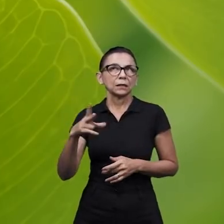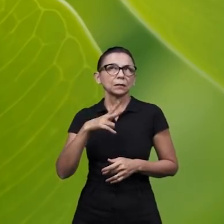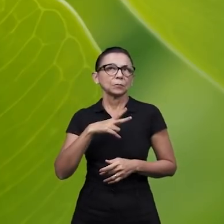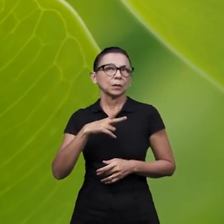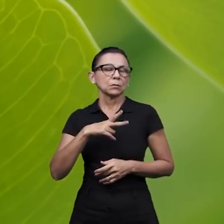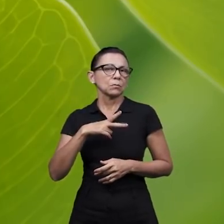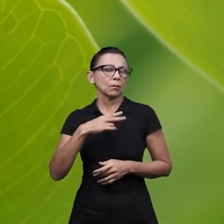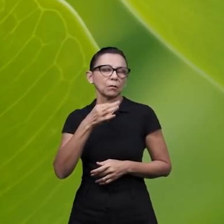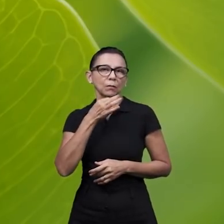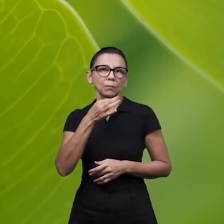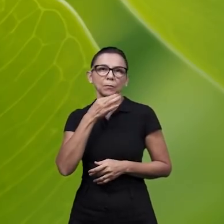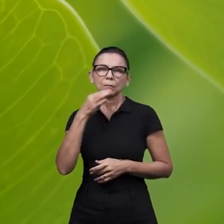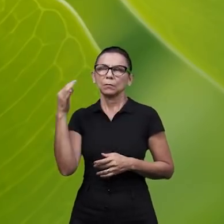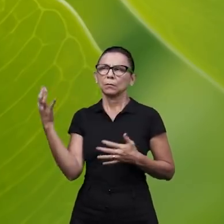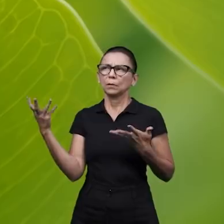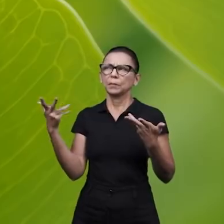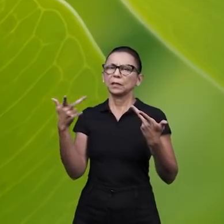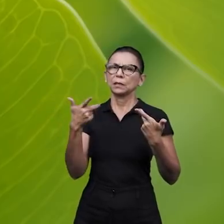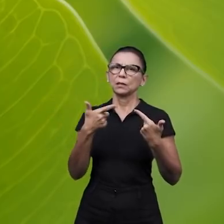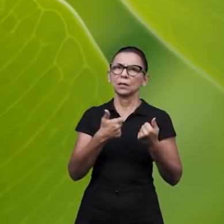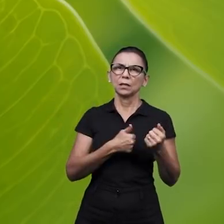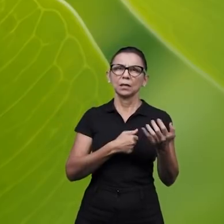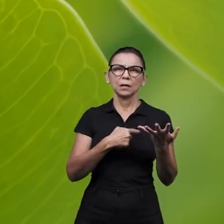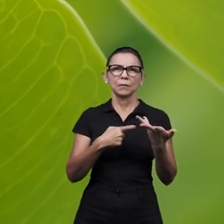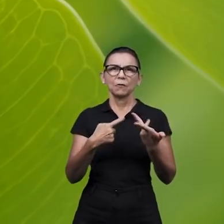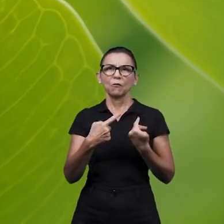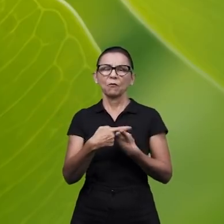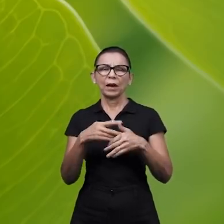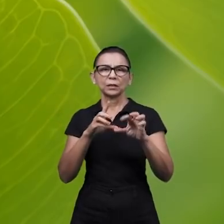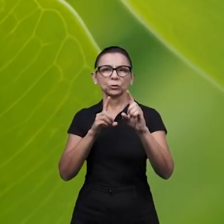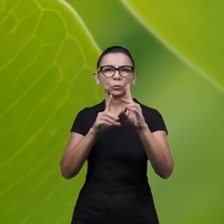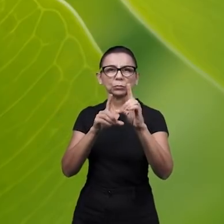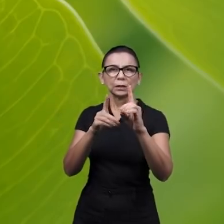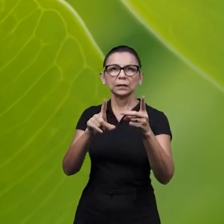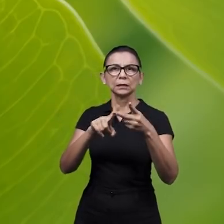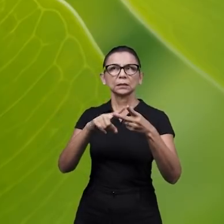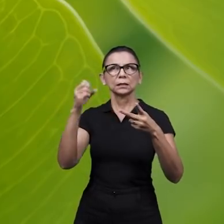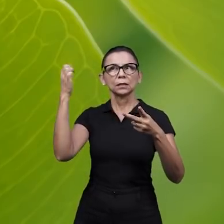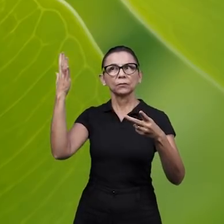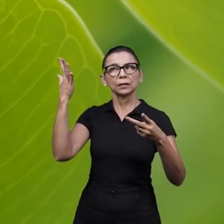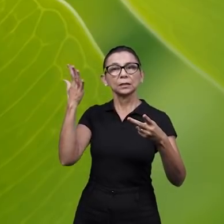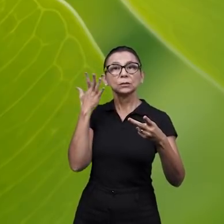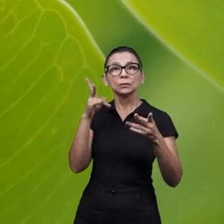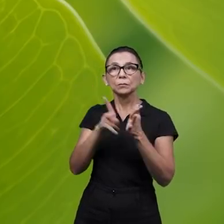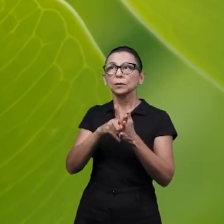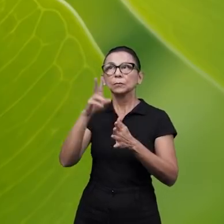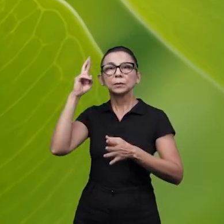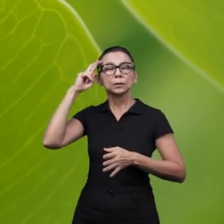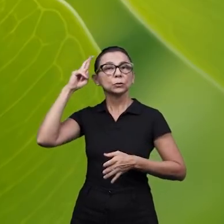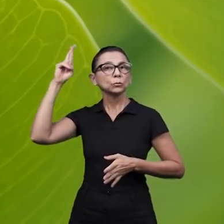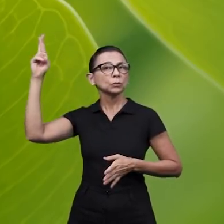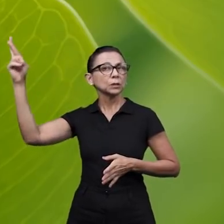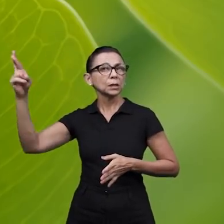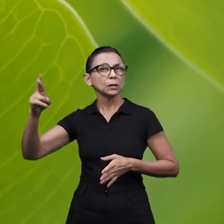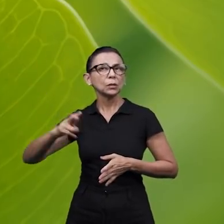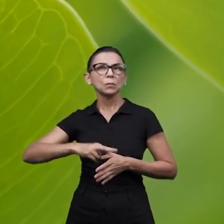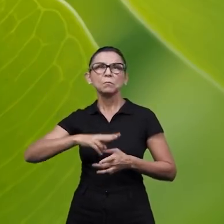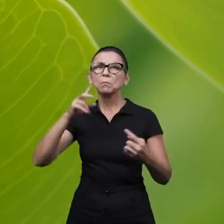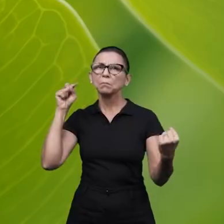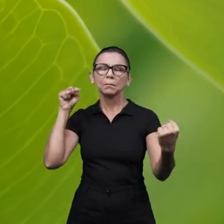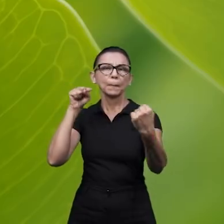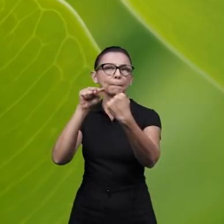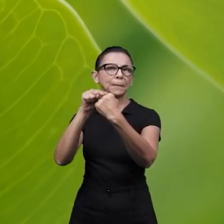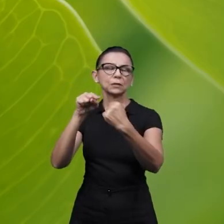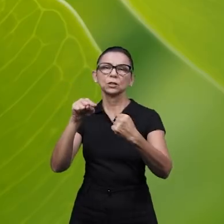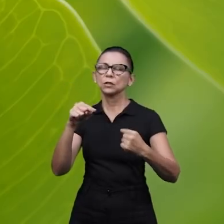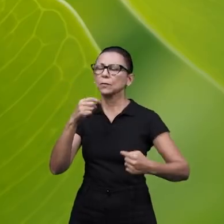bênção acompanhar ali as lições do Maranhão, as doutrinas, as revelações do Senhor, de modo prático e bem objetivo, sendo que nós podemos